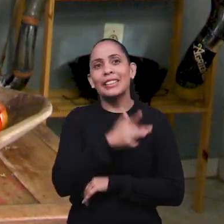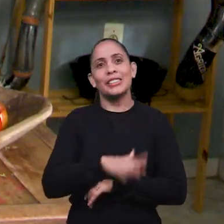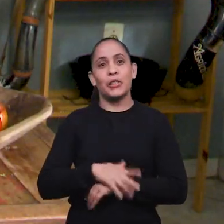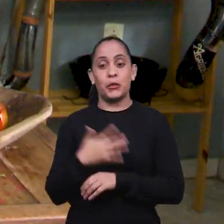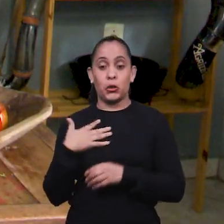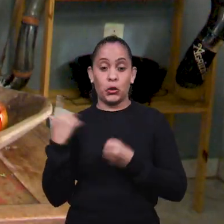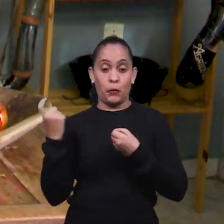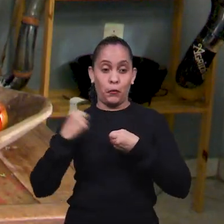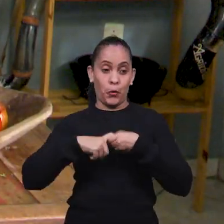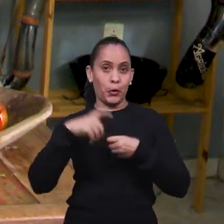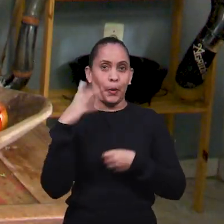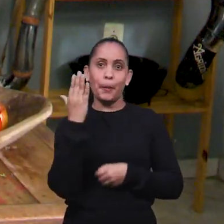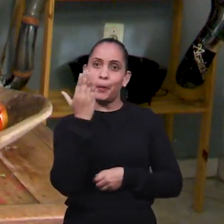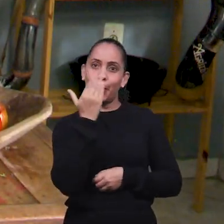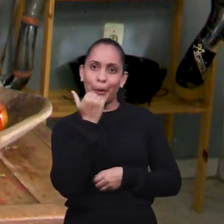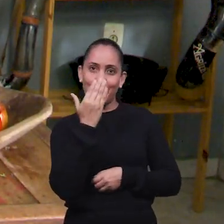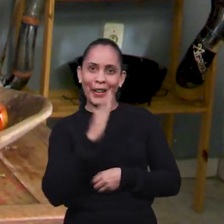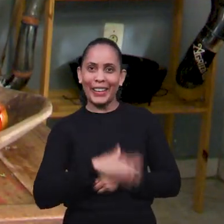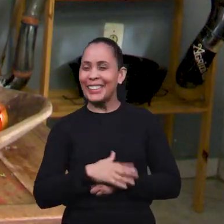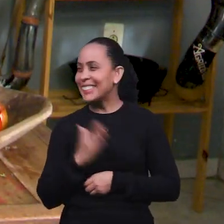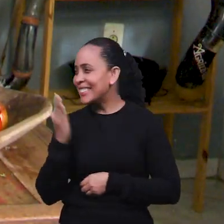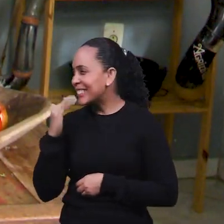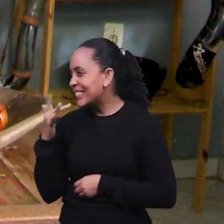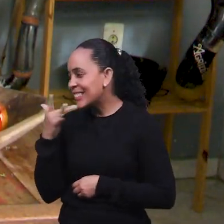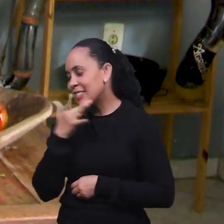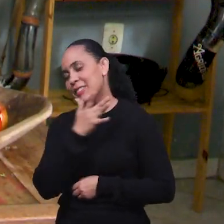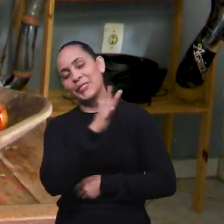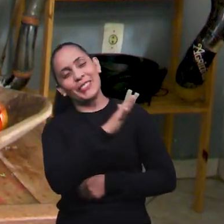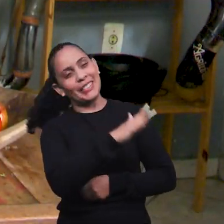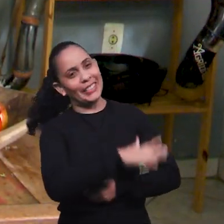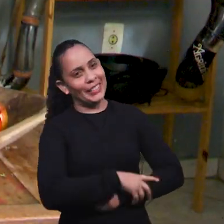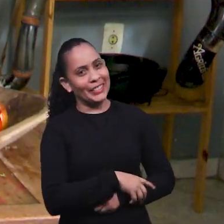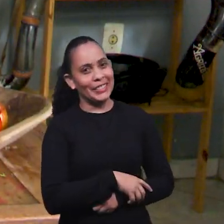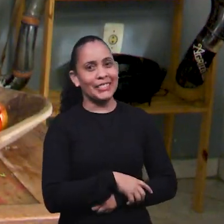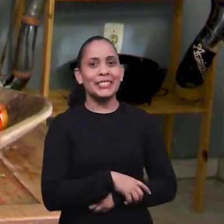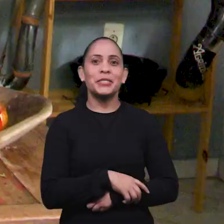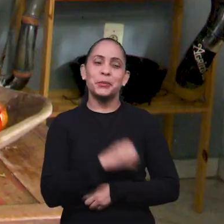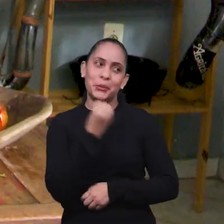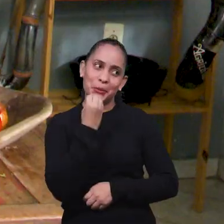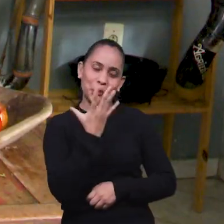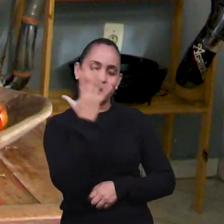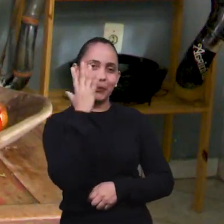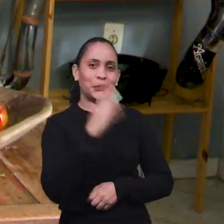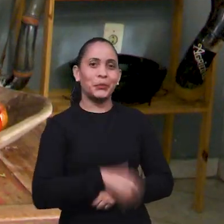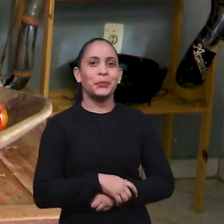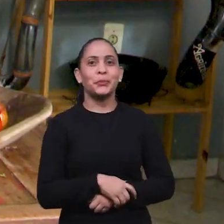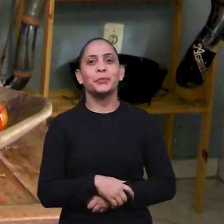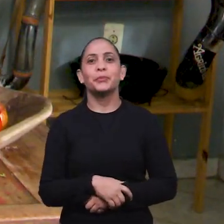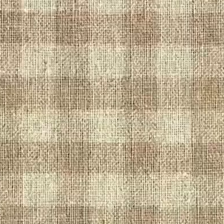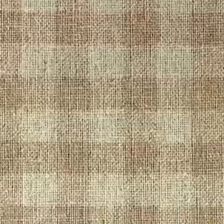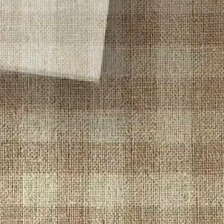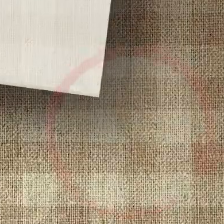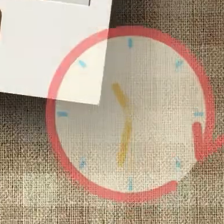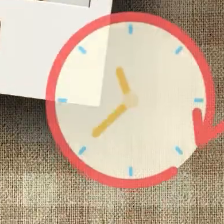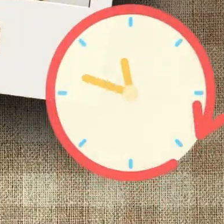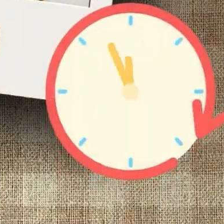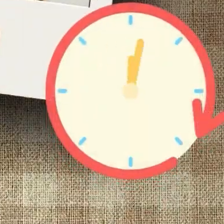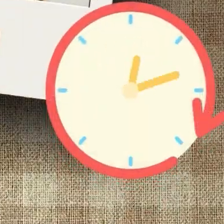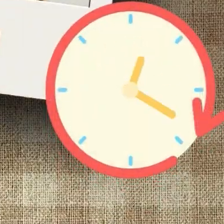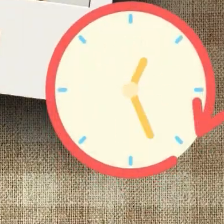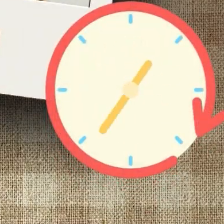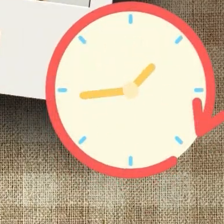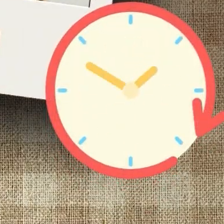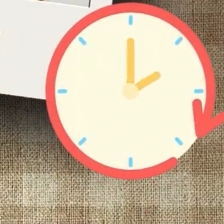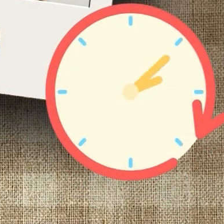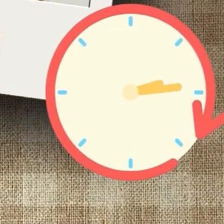ar. E a gente volta para comer. Vai comer para saborear. Parte importante. Muito bom.